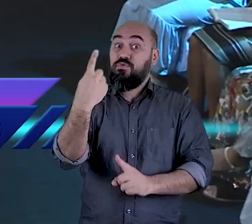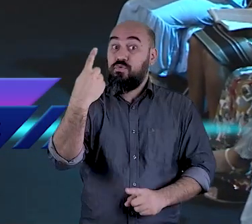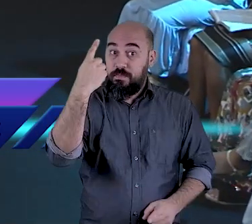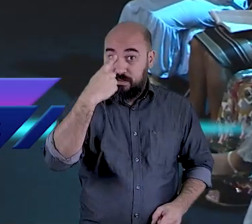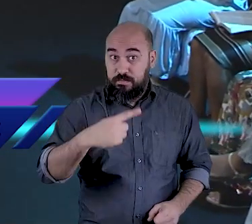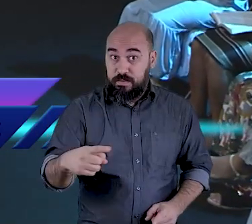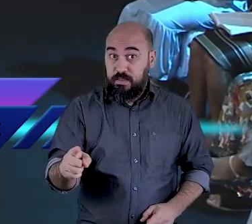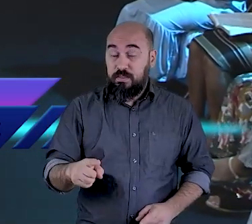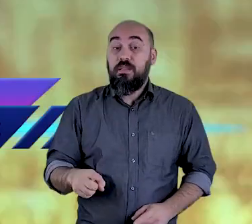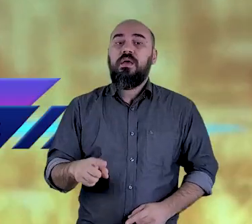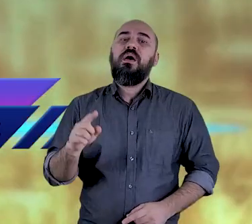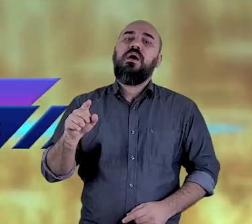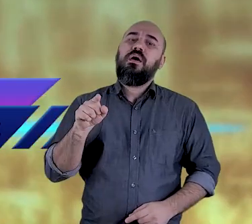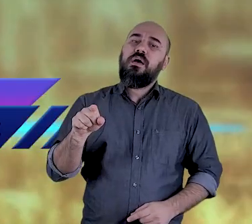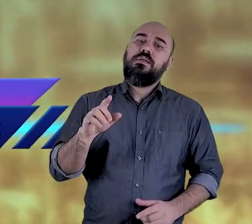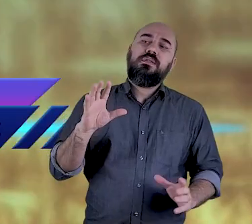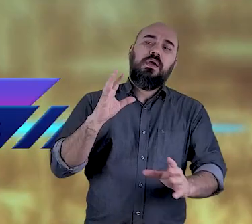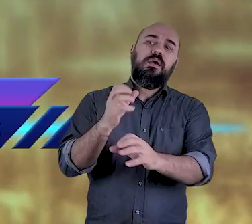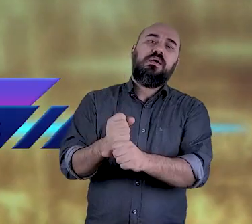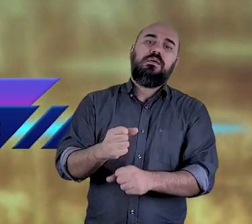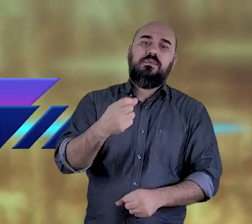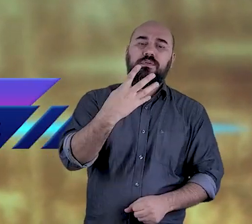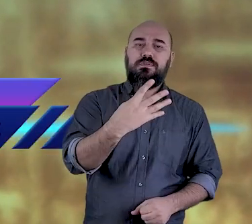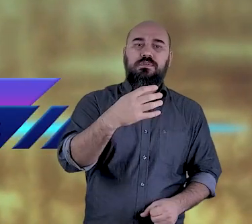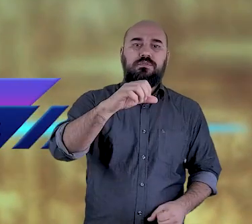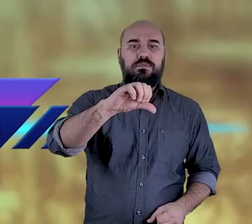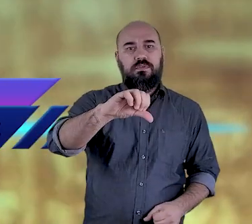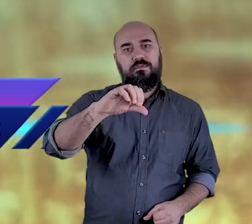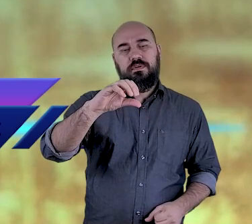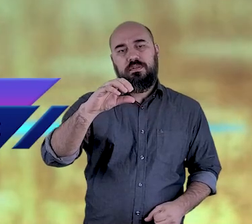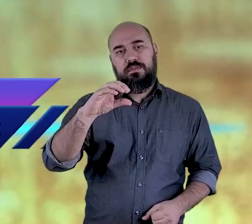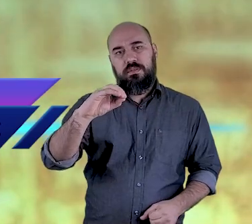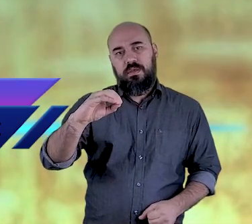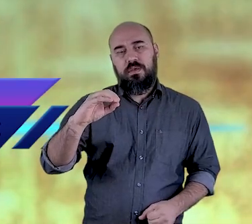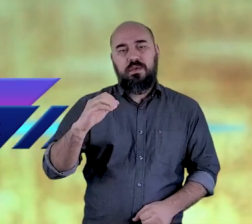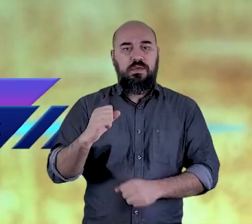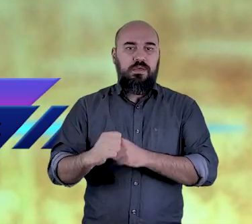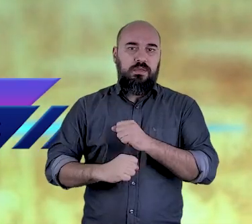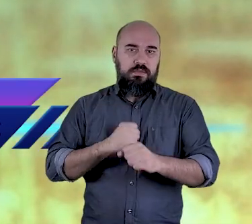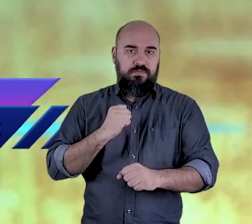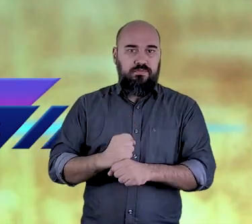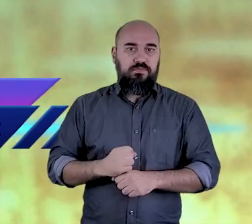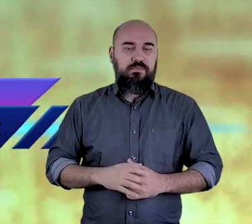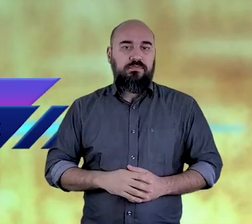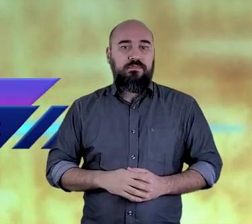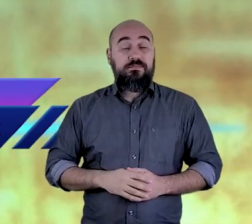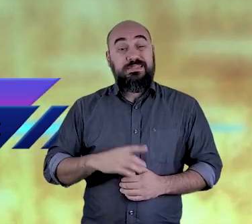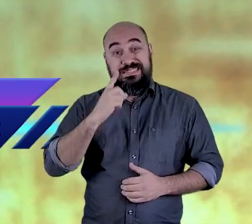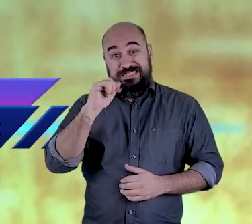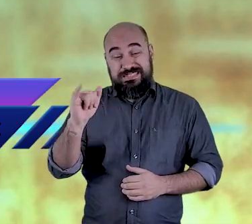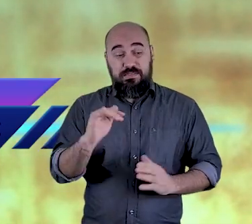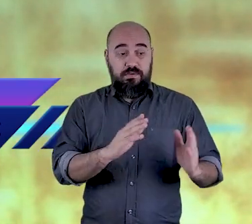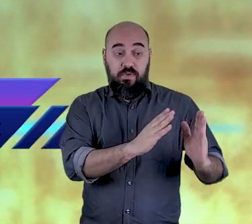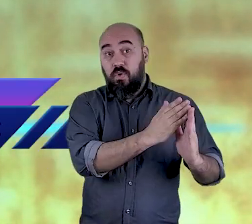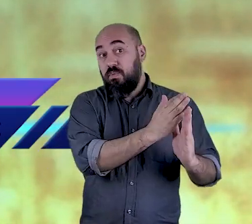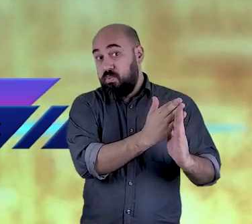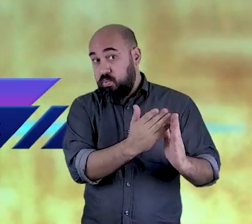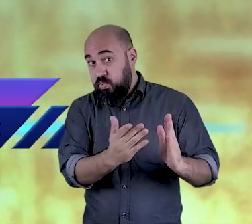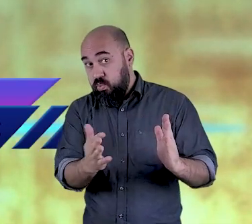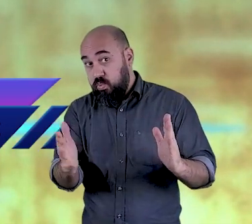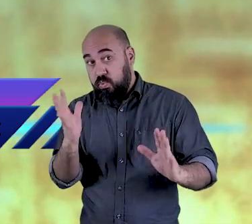os 490 anos proféticos se contarmos a data de início e somarmos